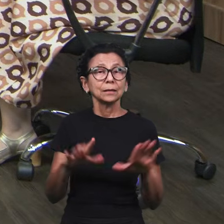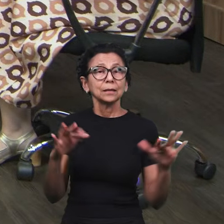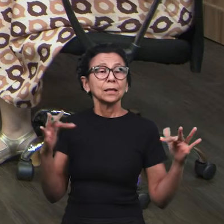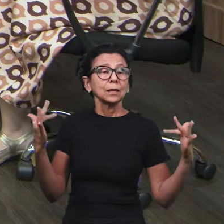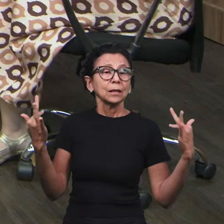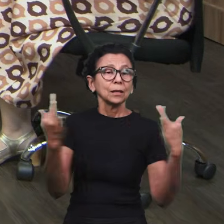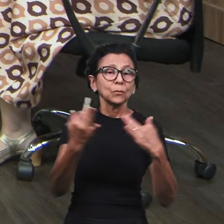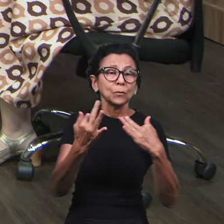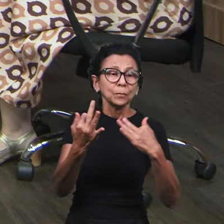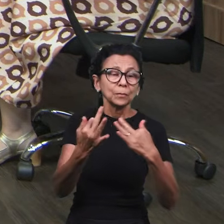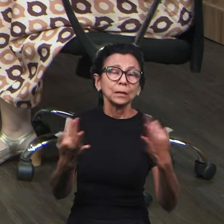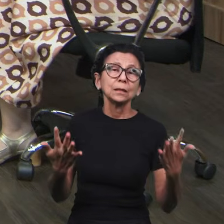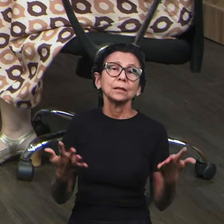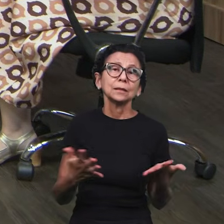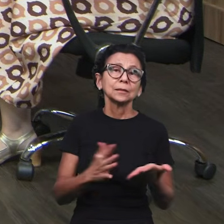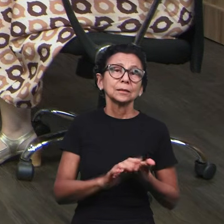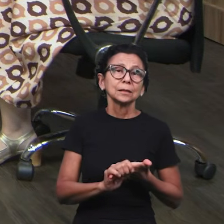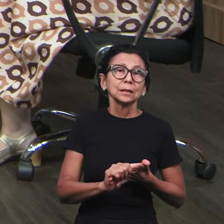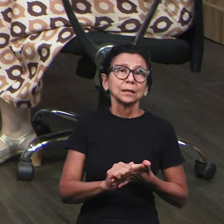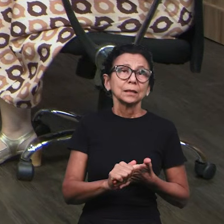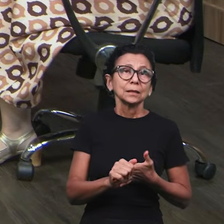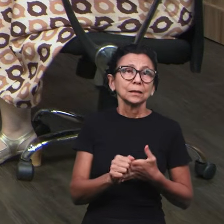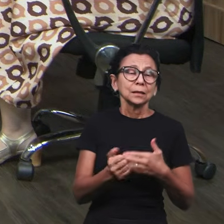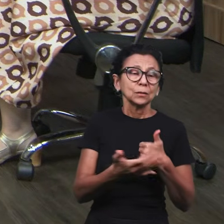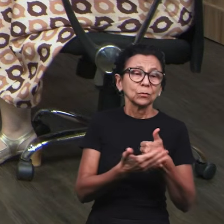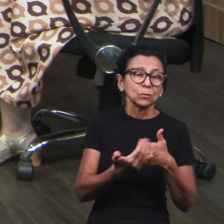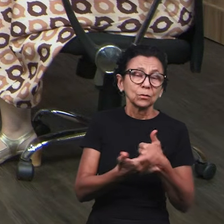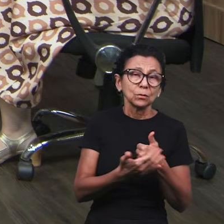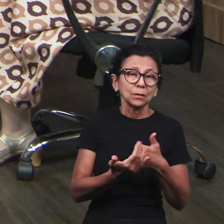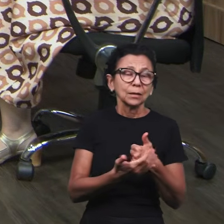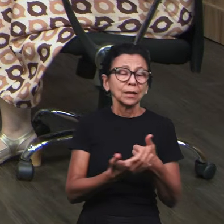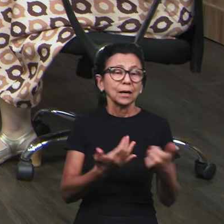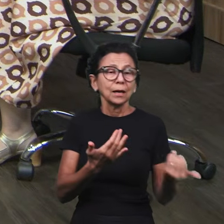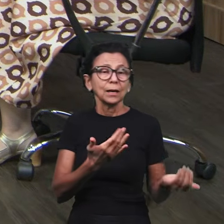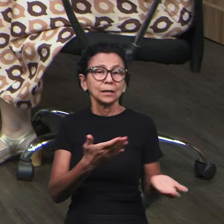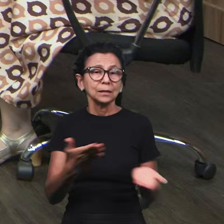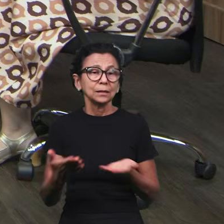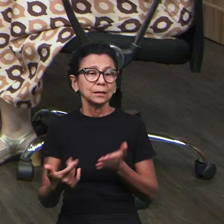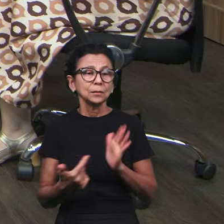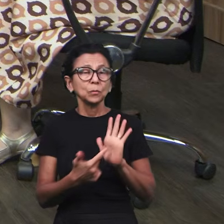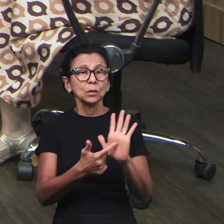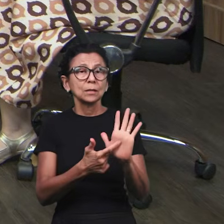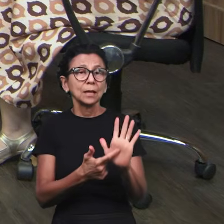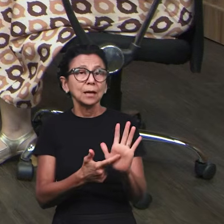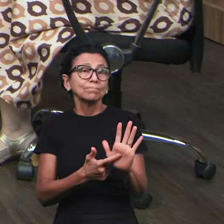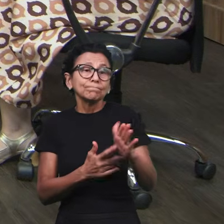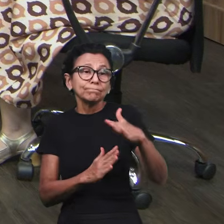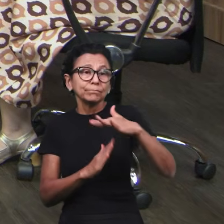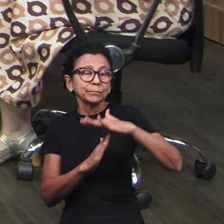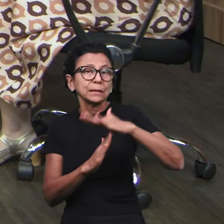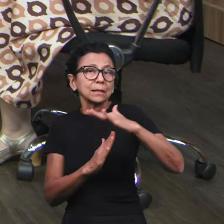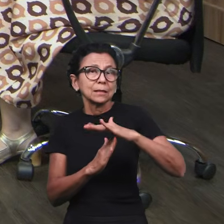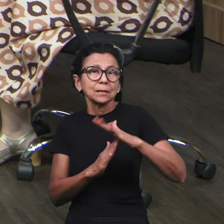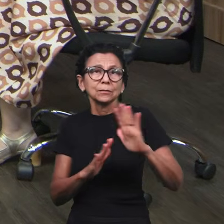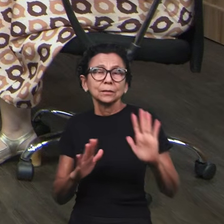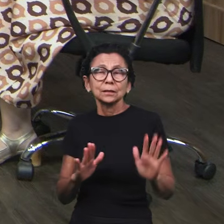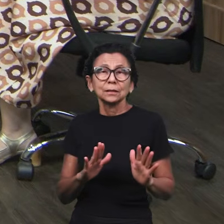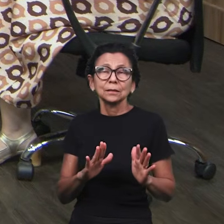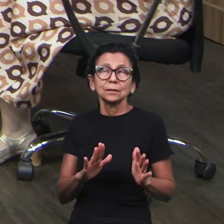né? Mostrar certos caminhos, certas limitações que existem e que só